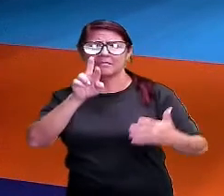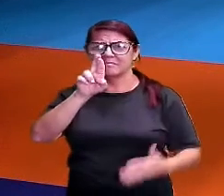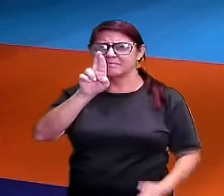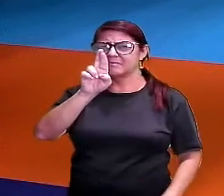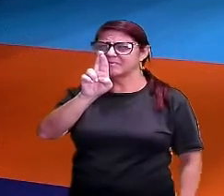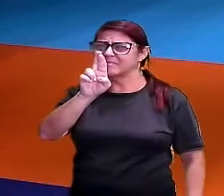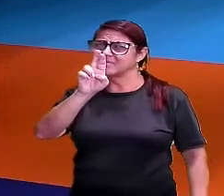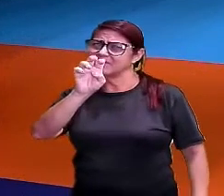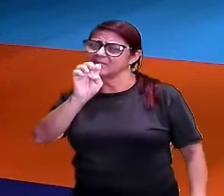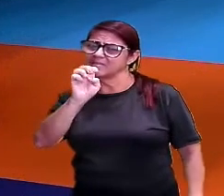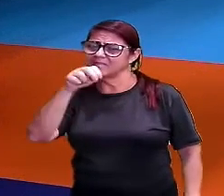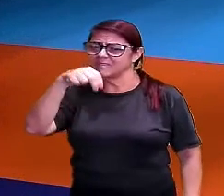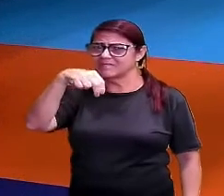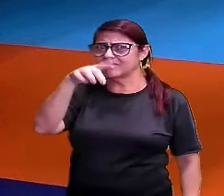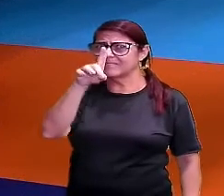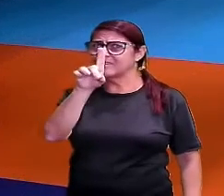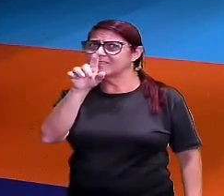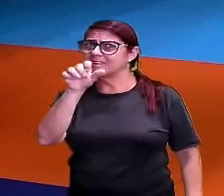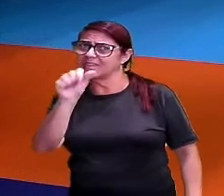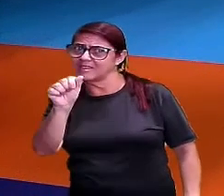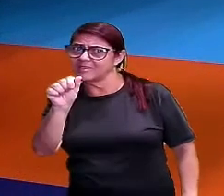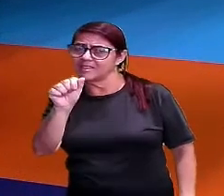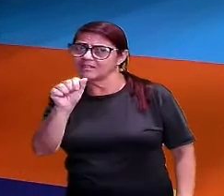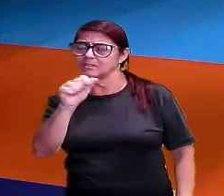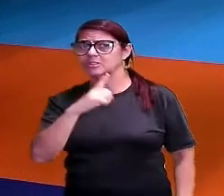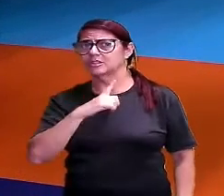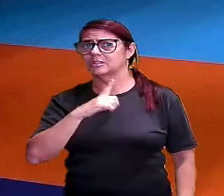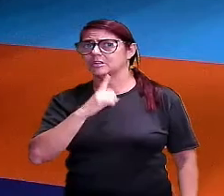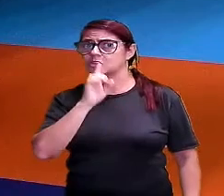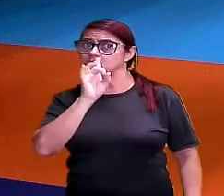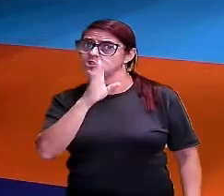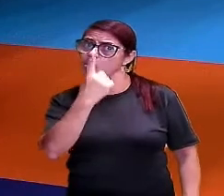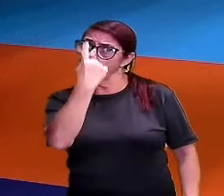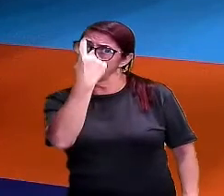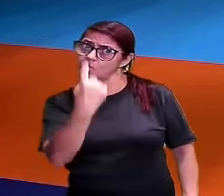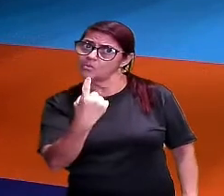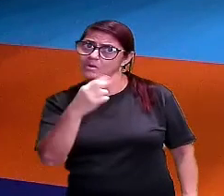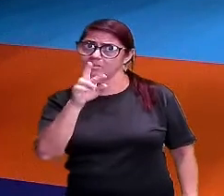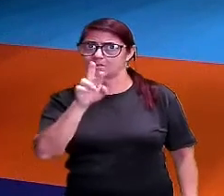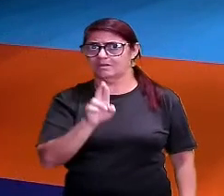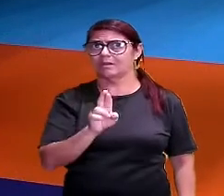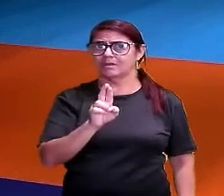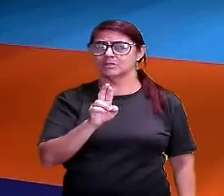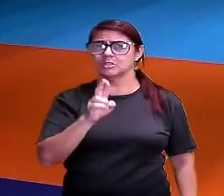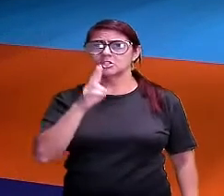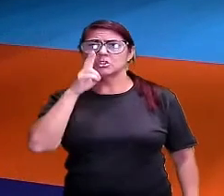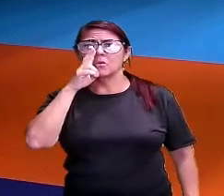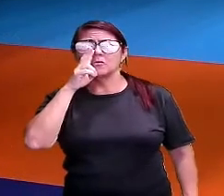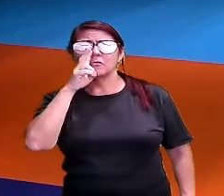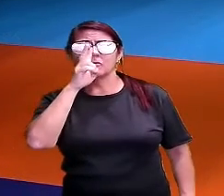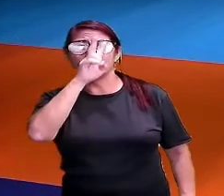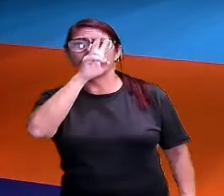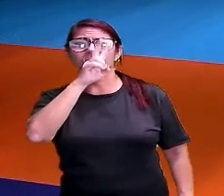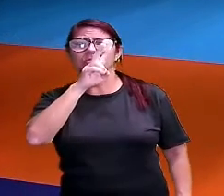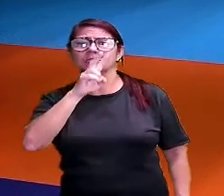temos apenas uma letrinha R, porém, ela tem o som forte. Temos